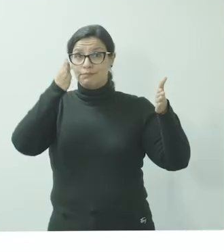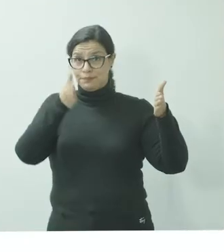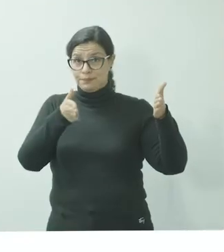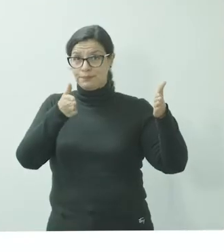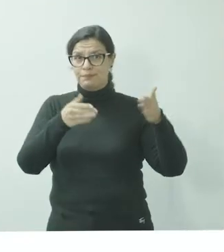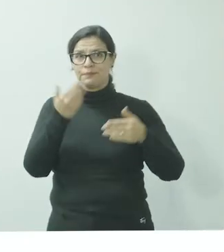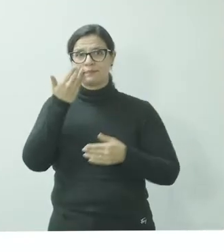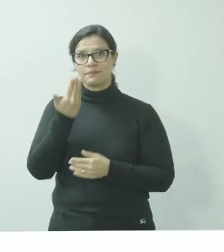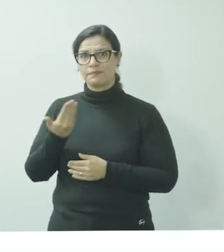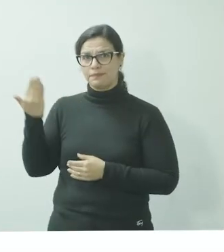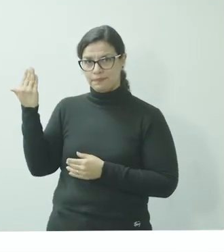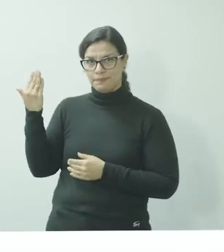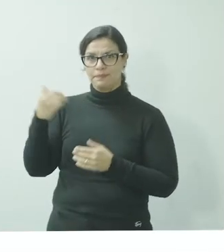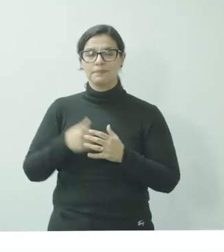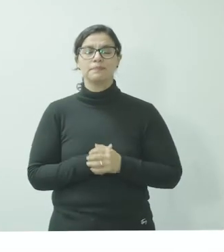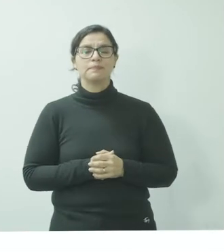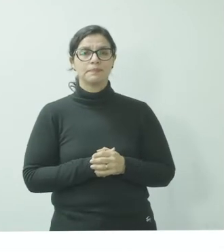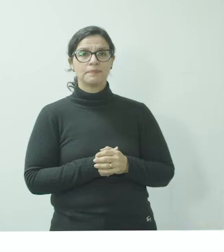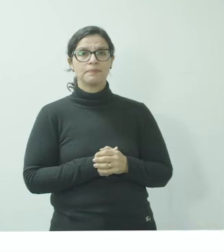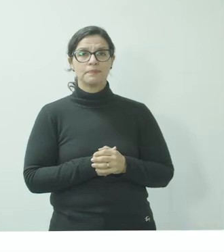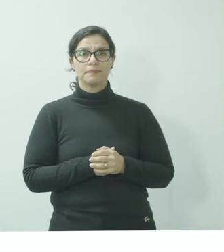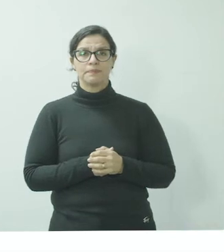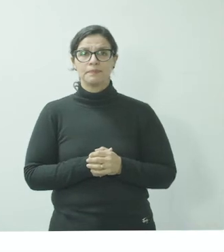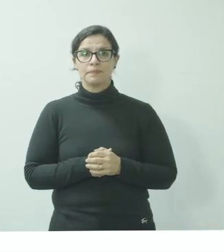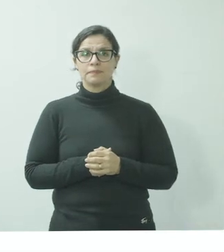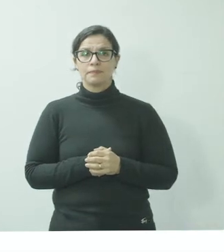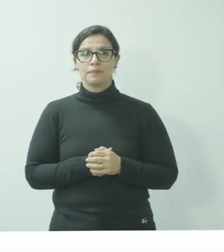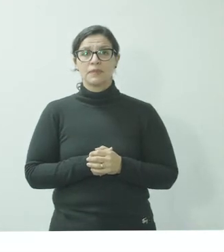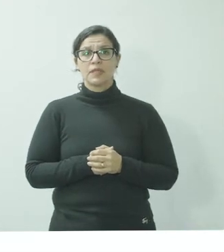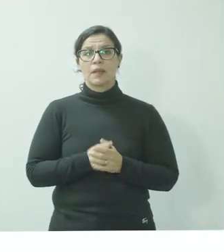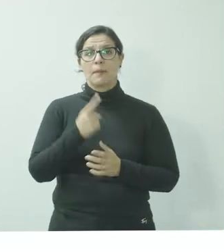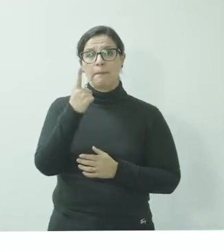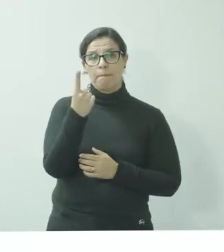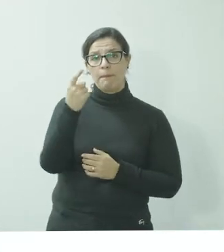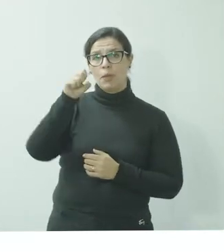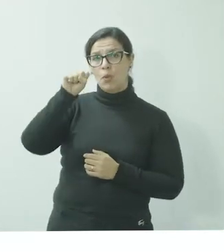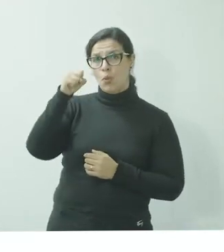equipamento na sequência em